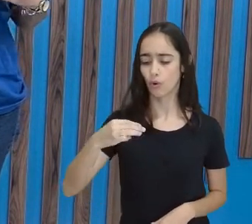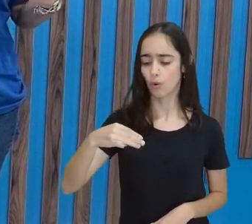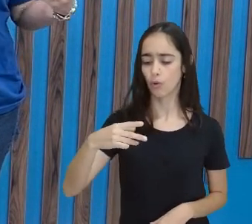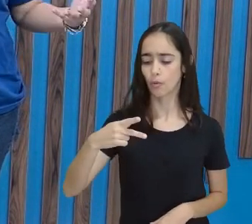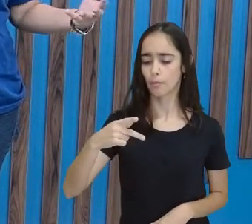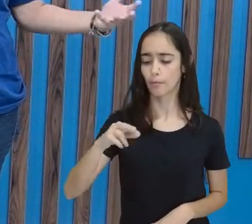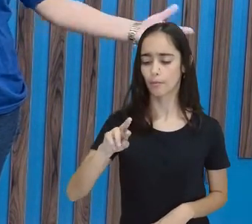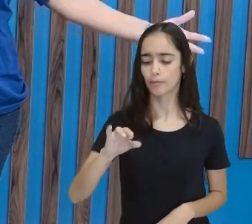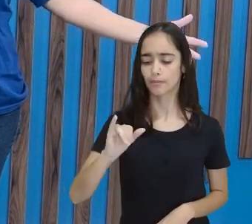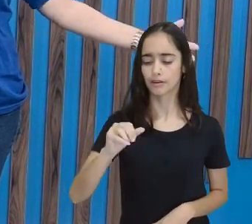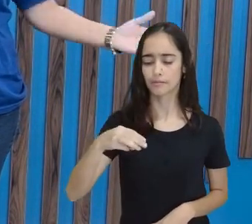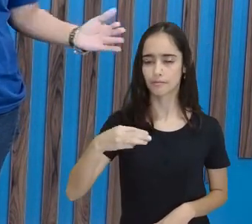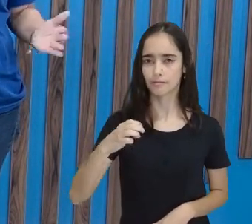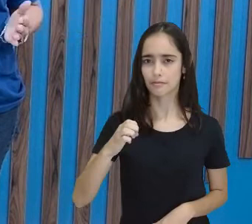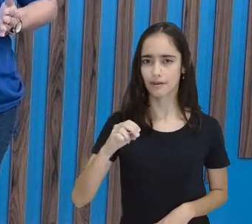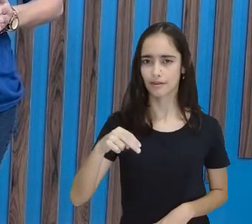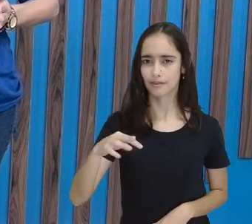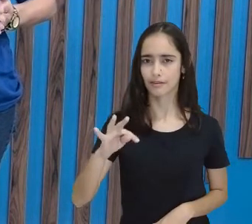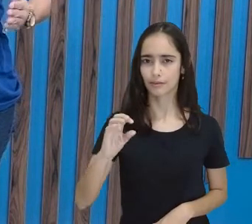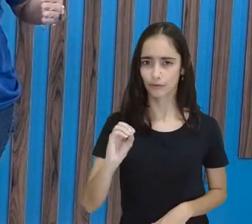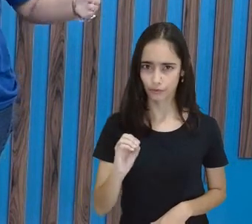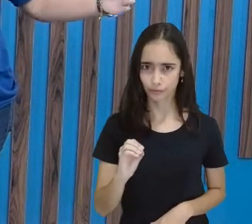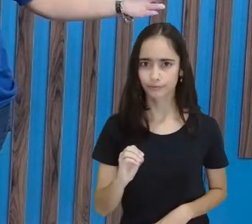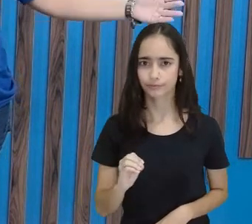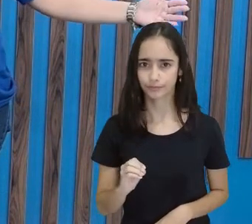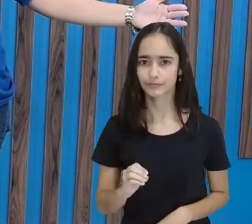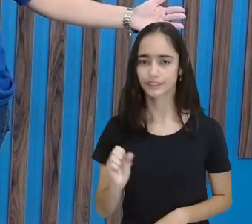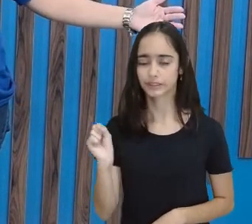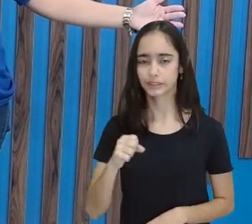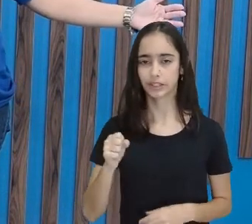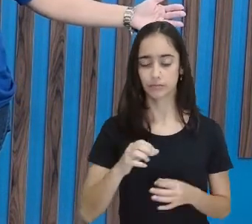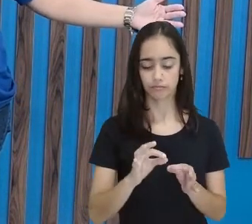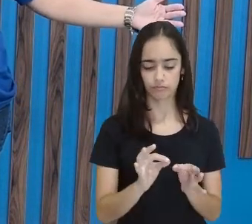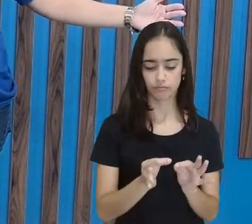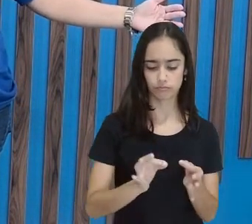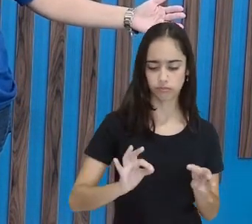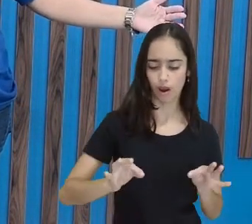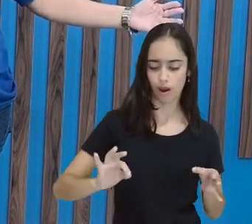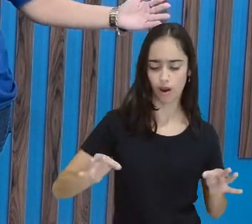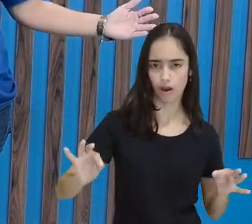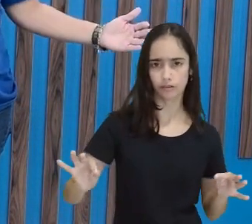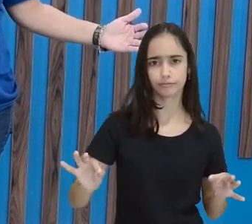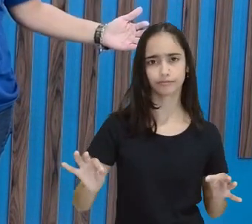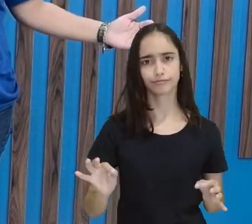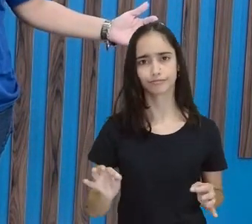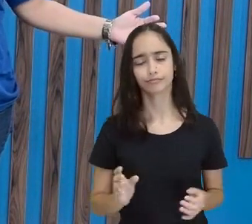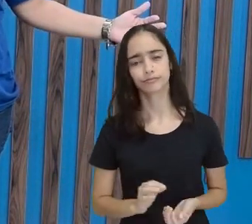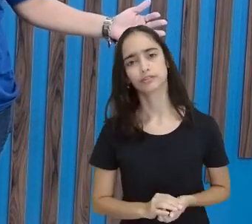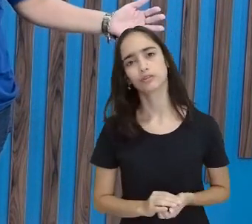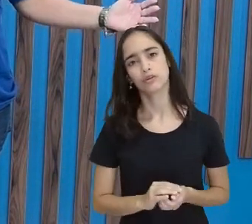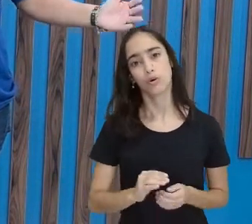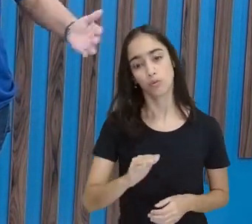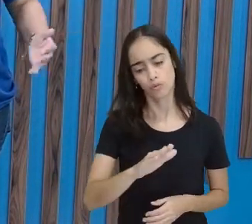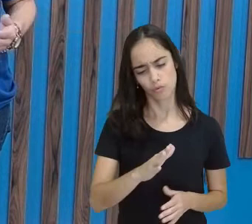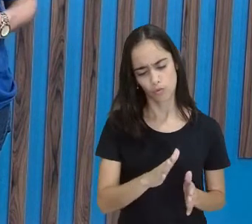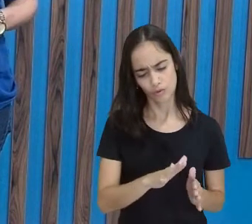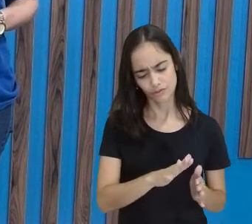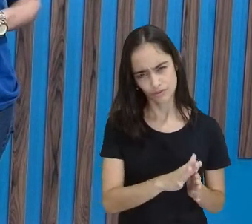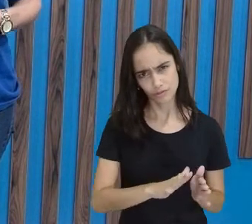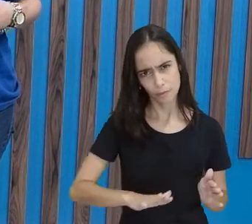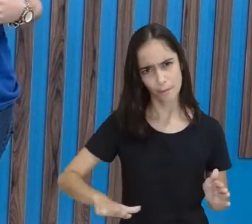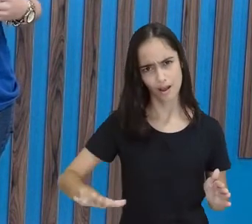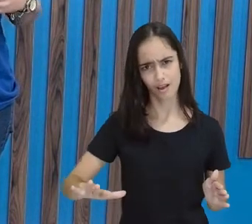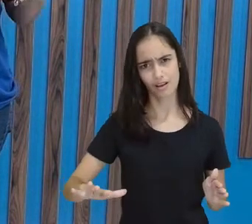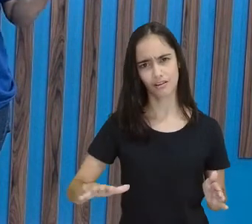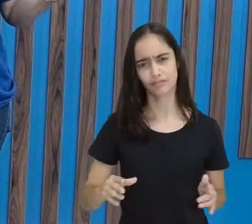o comprimento, ou seja, uma extensão, determinada extensão, um certo espaço, tá certo?